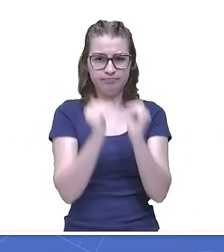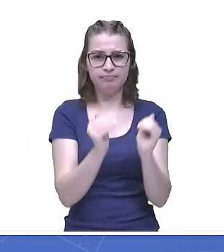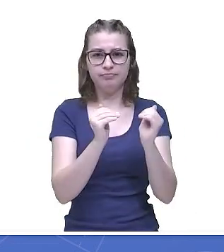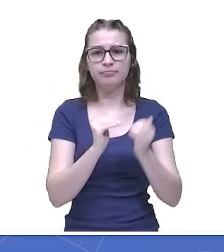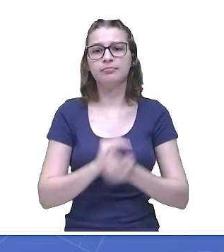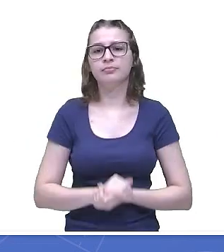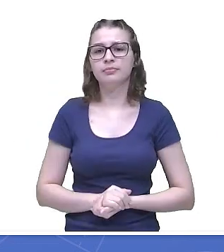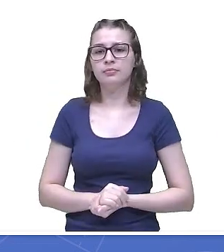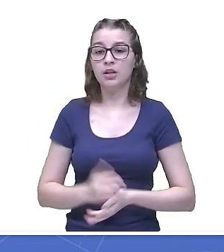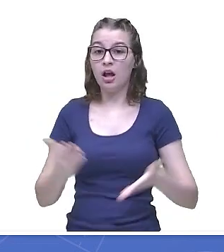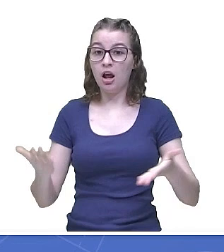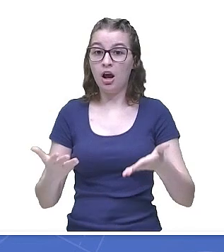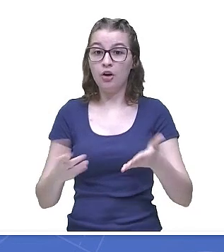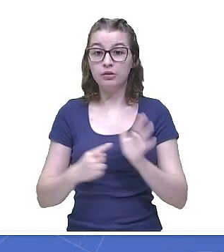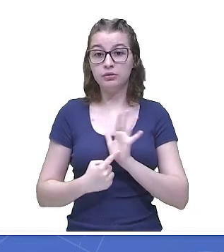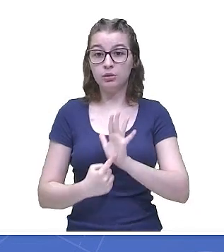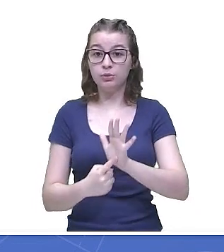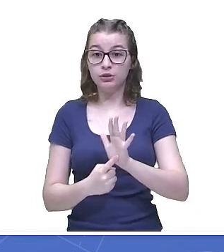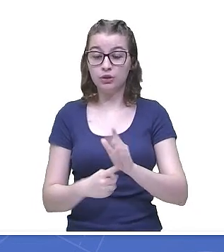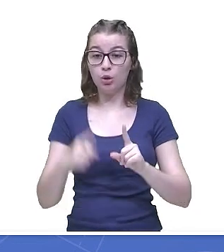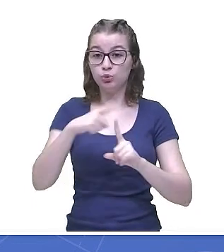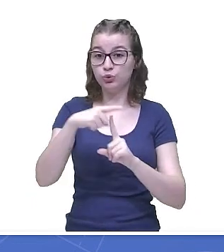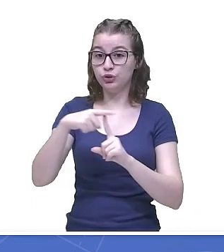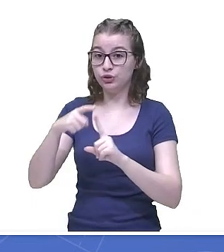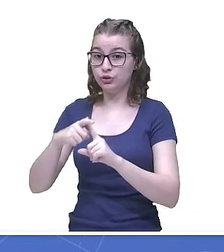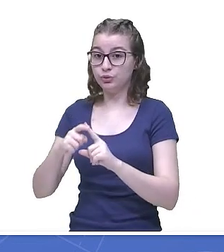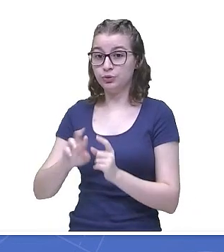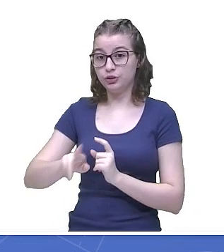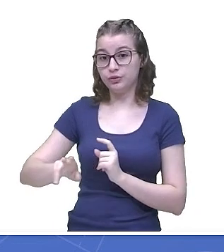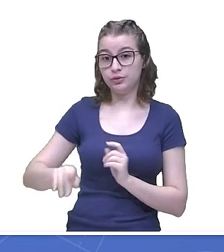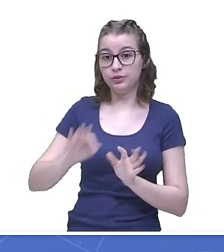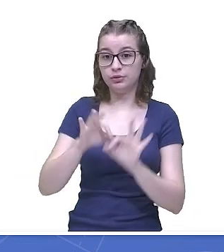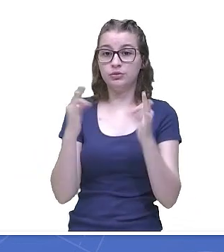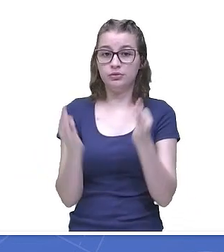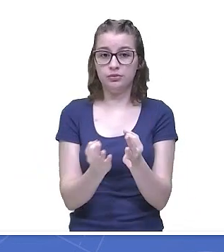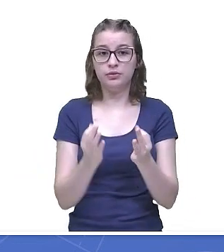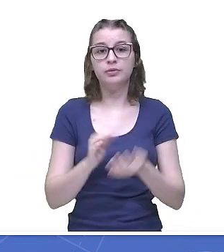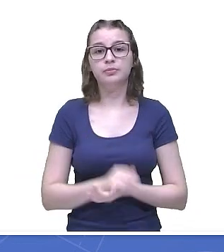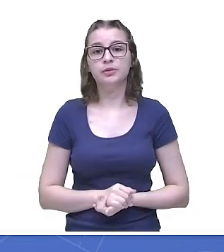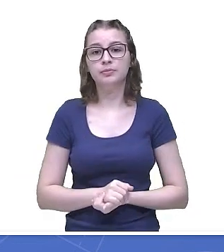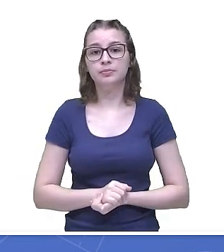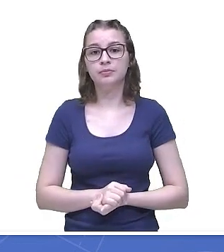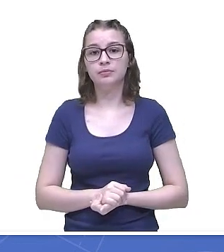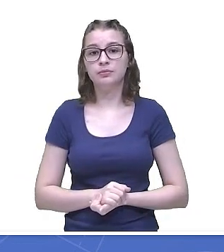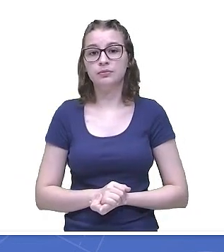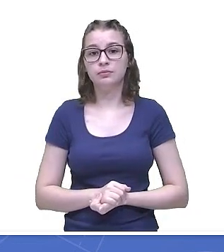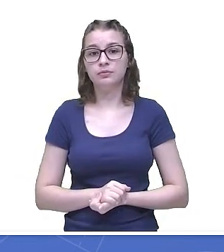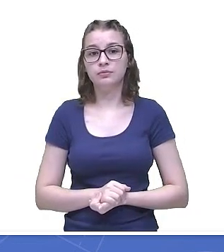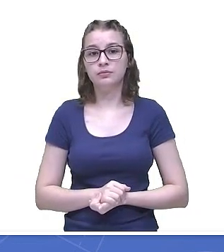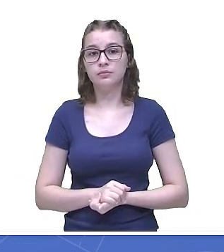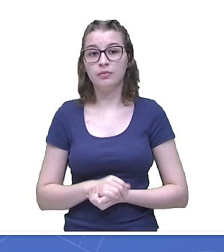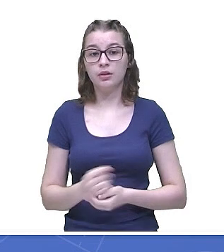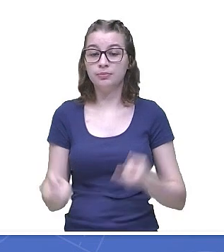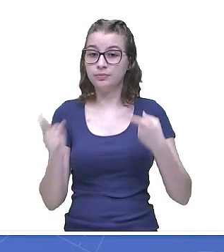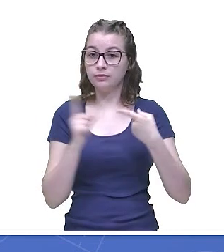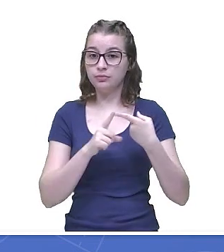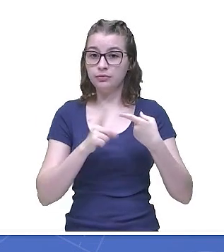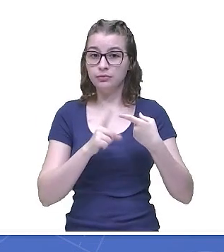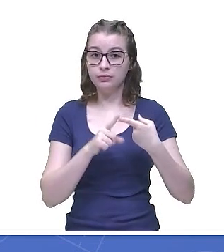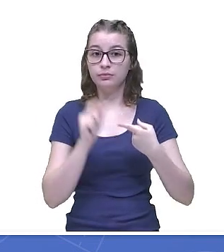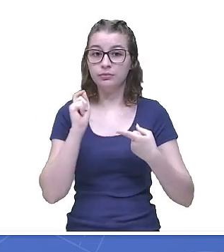agora esses diferentes tipos de família. Certo? Então nós vamos começar com a família